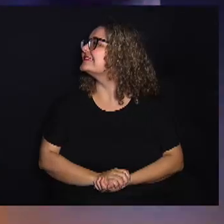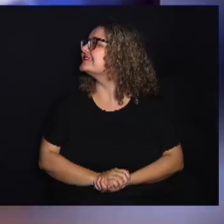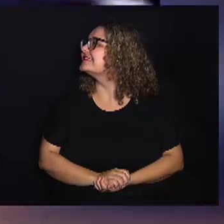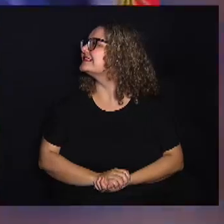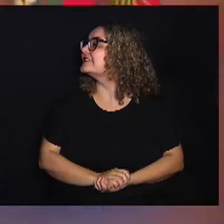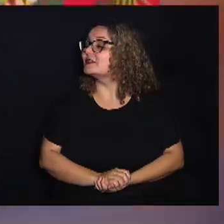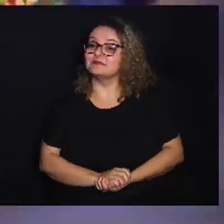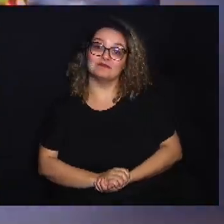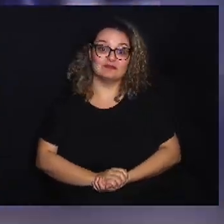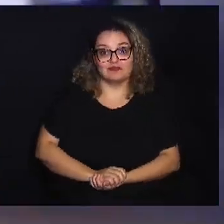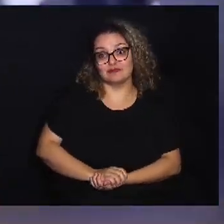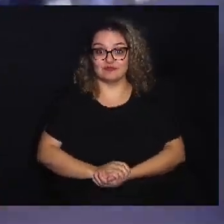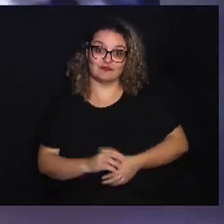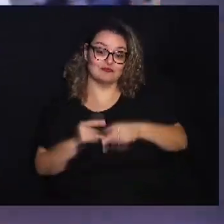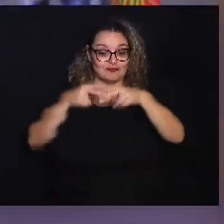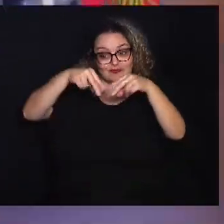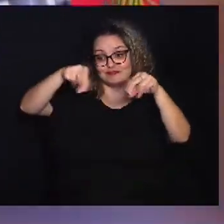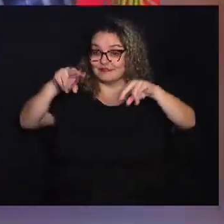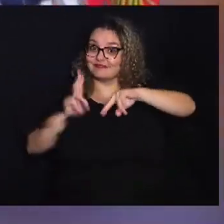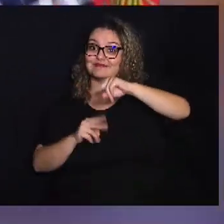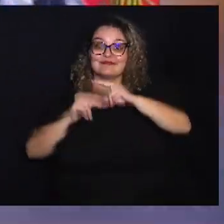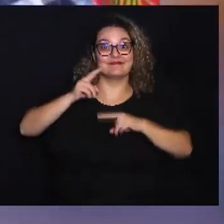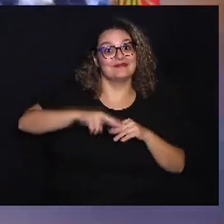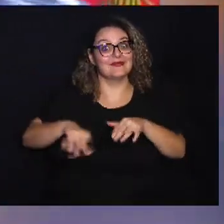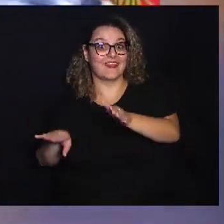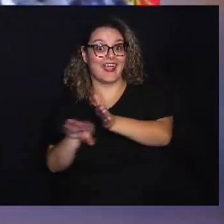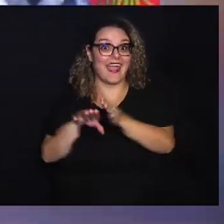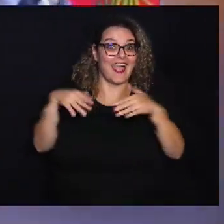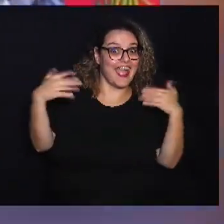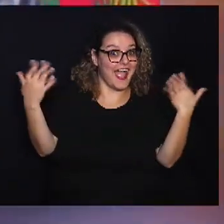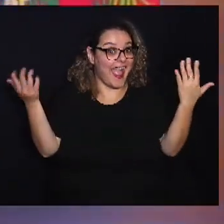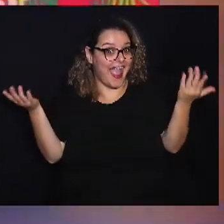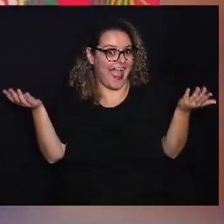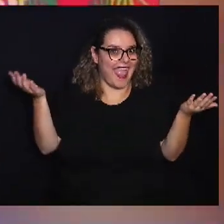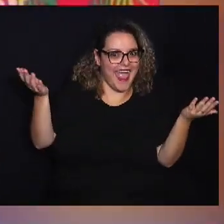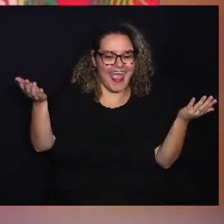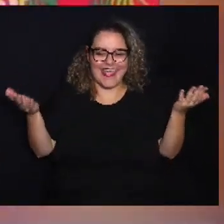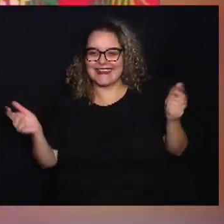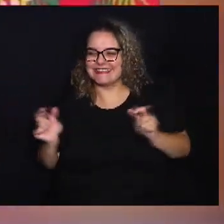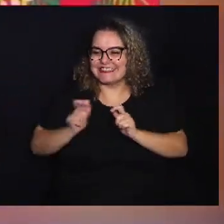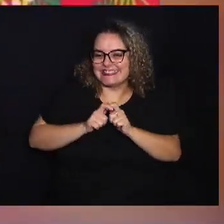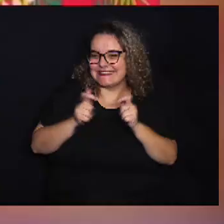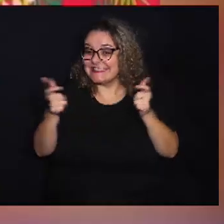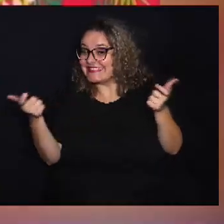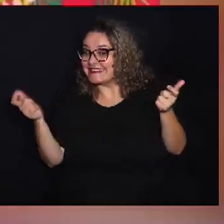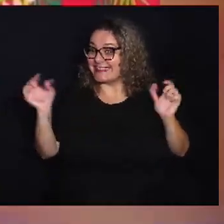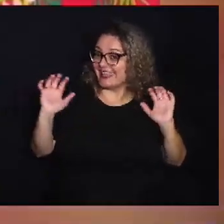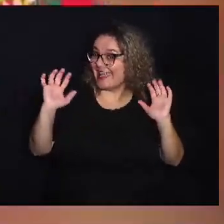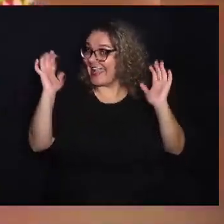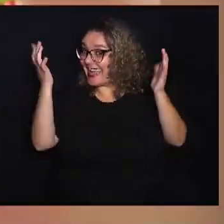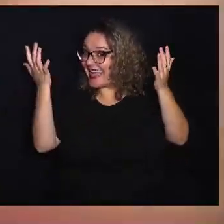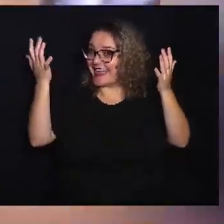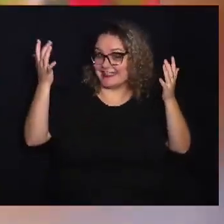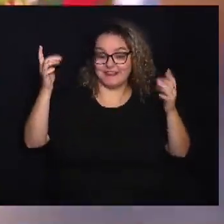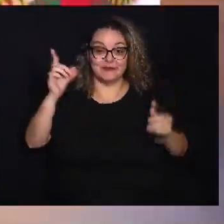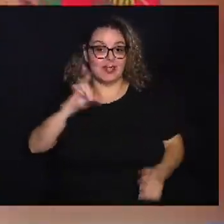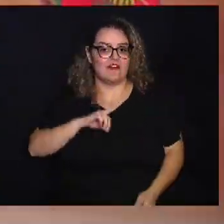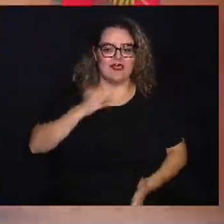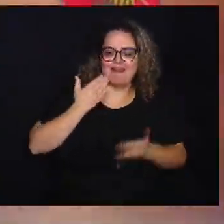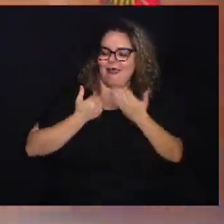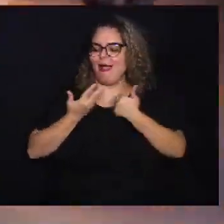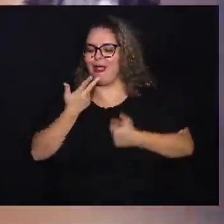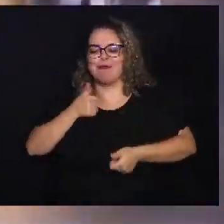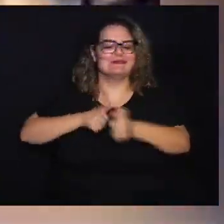O Arraiá do Braille está chegando e vai ser a maior festança. Vai ter comidas e